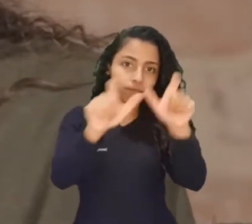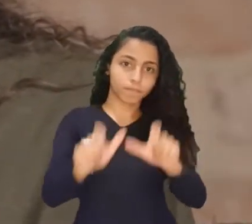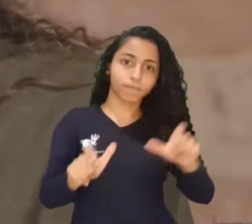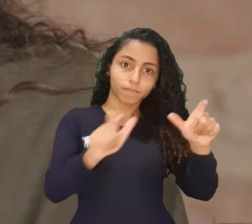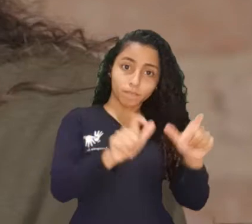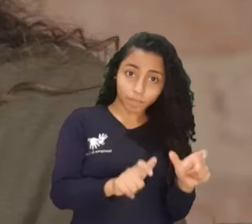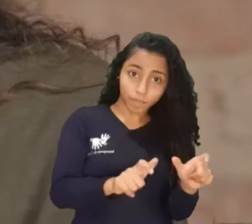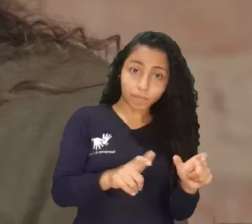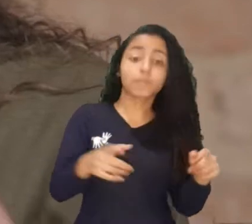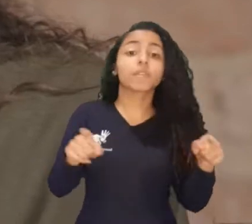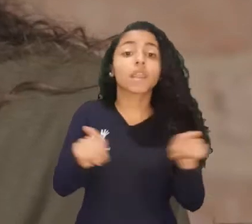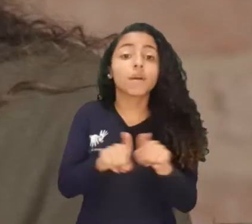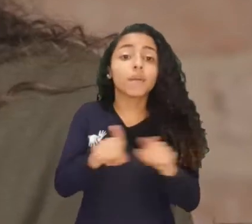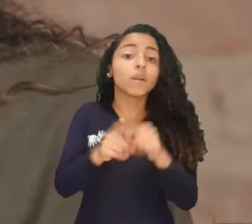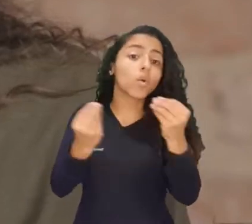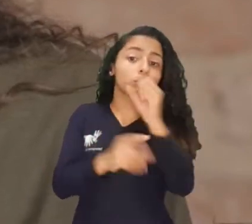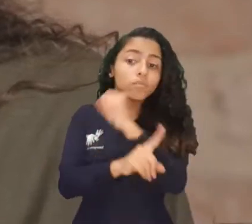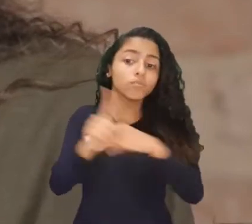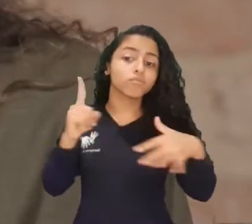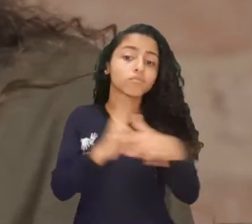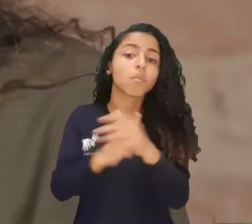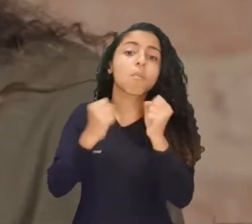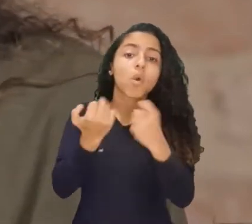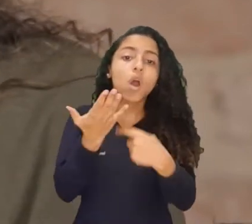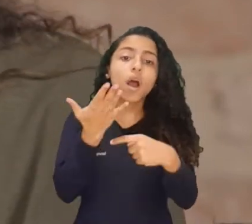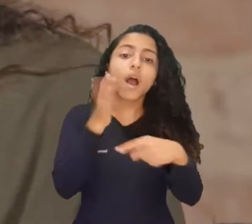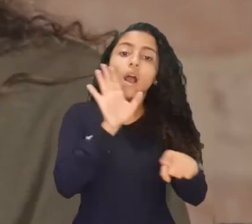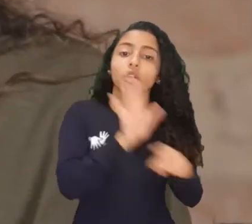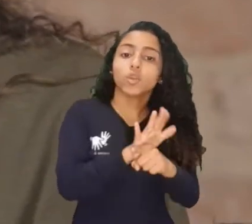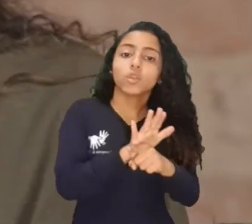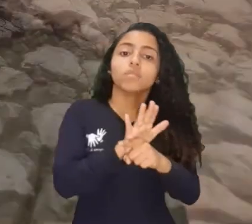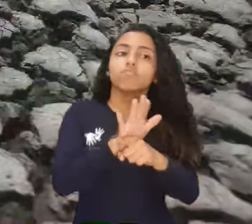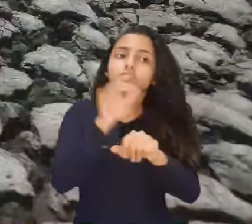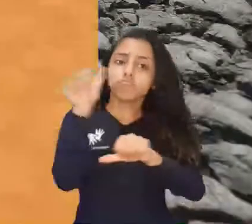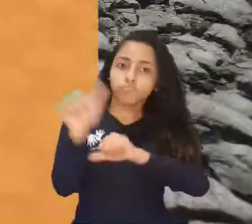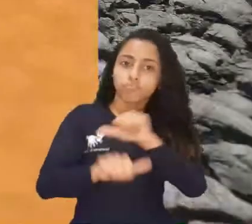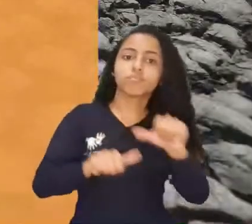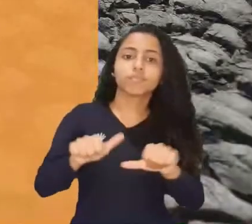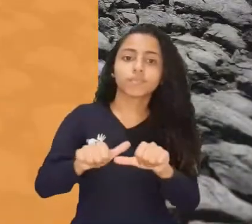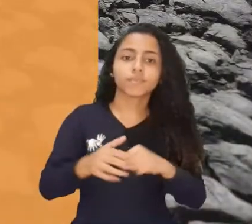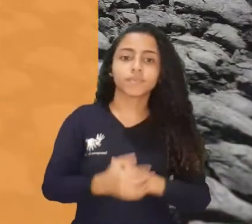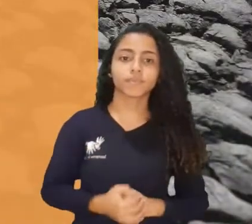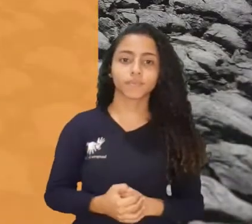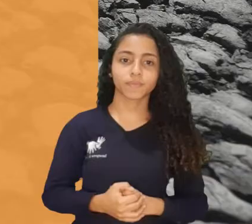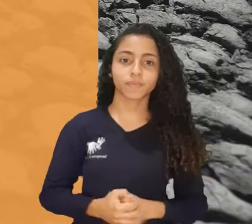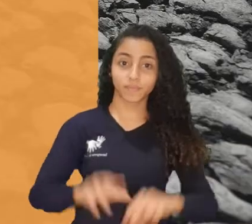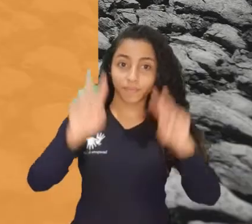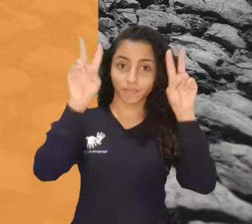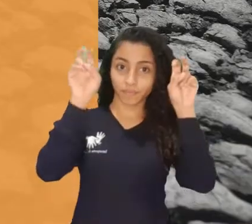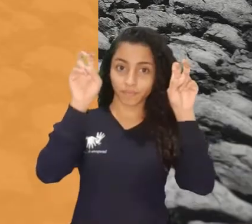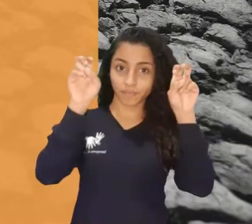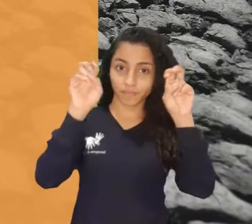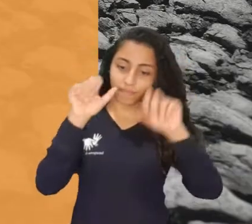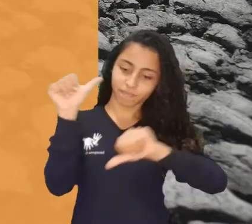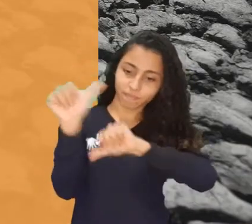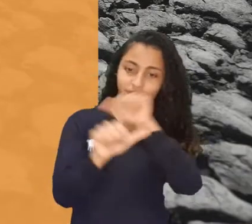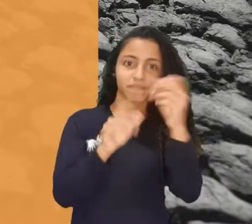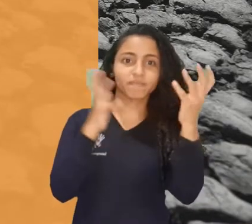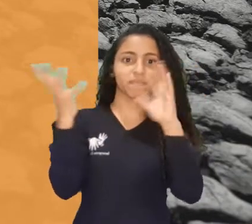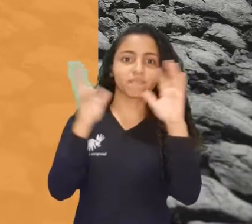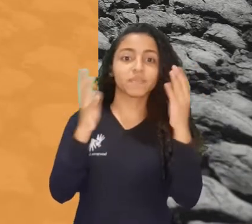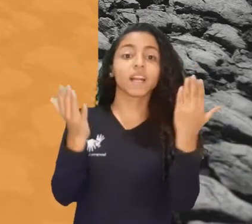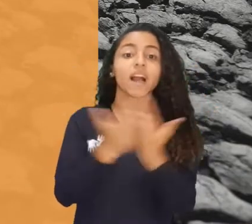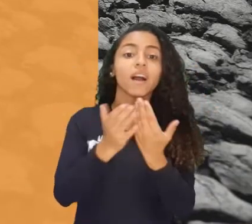bem como o que a sociedade pode fazer para mudar essa situação. Mudanças climáticas. Na aula de